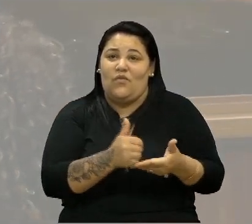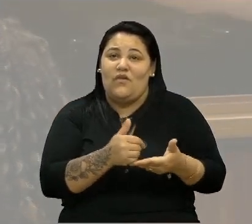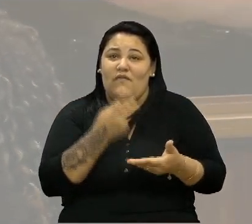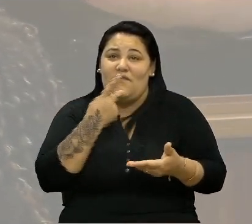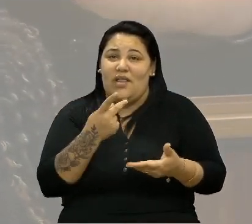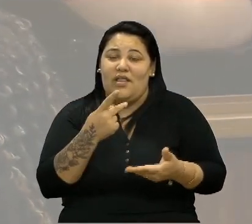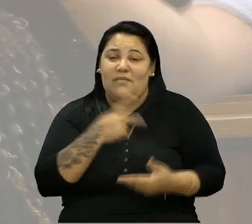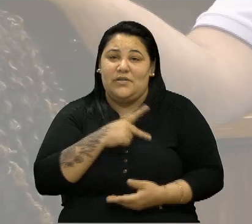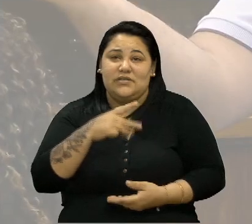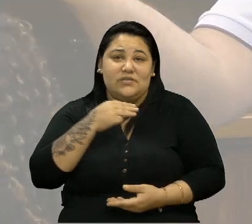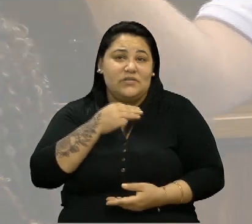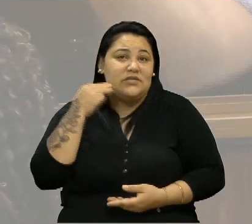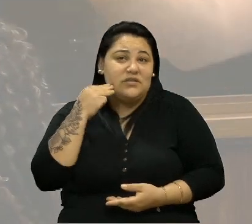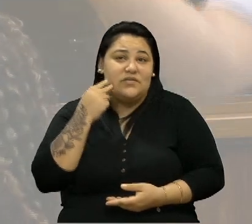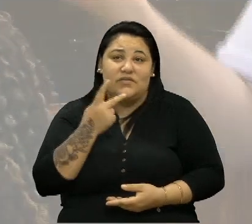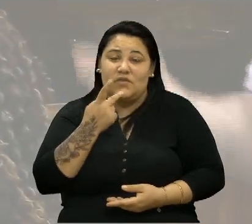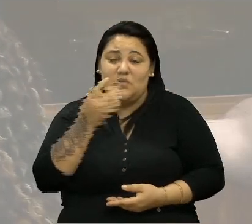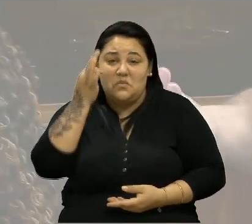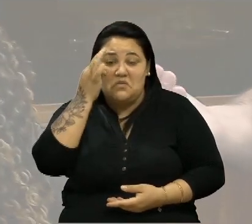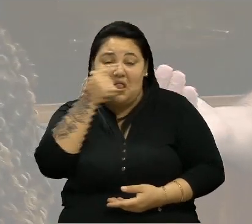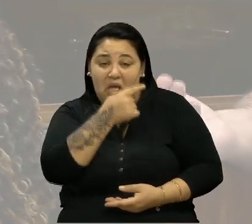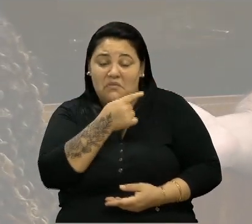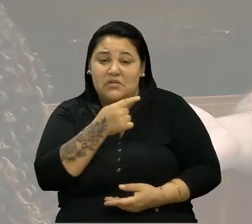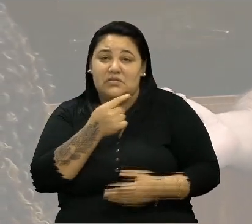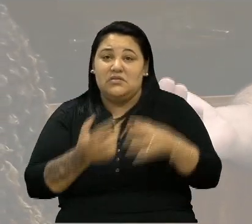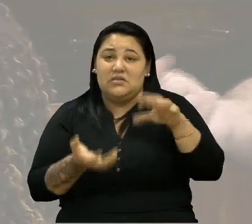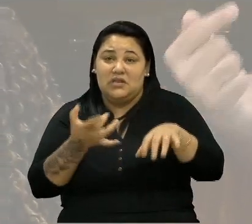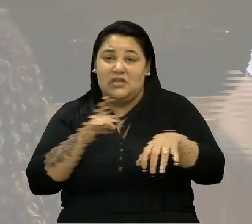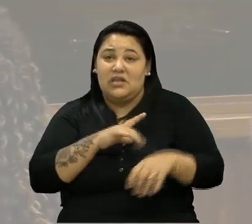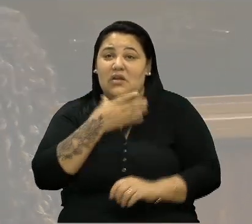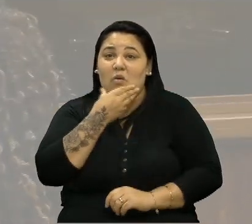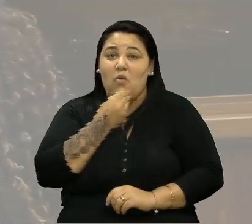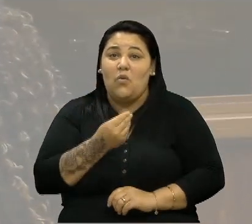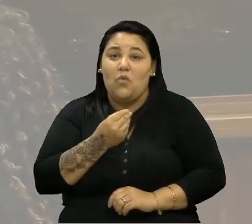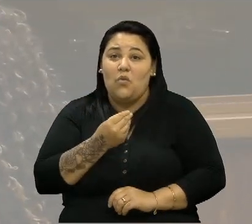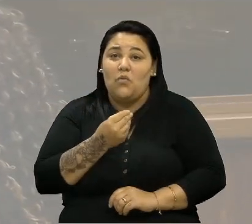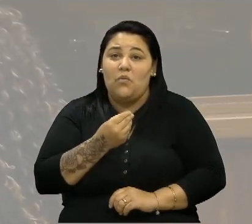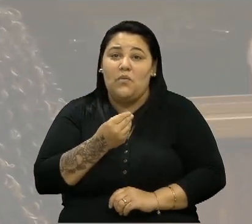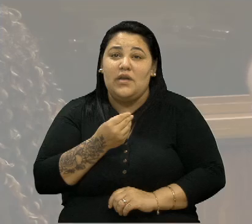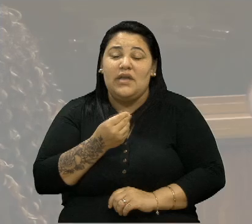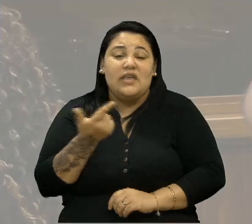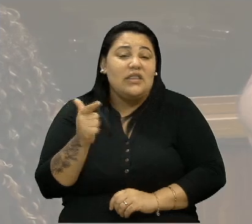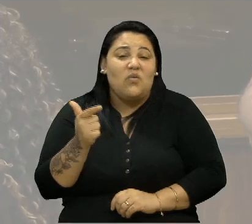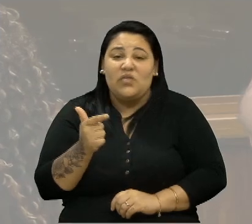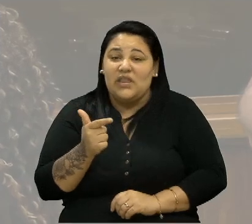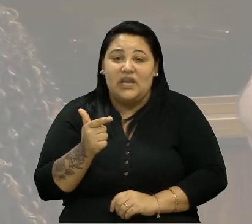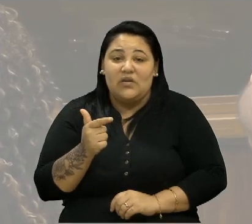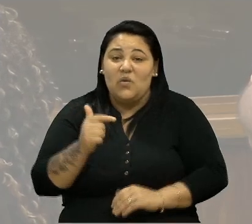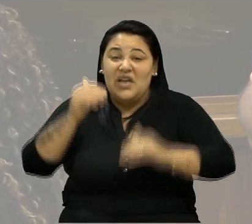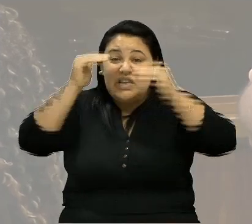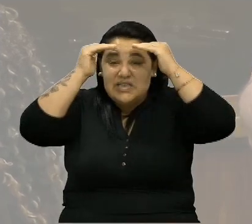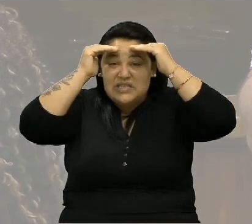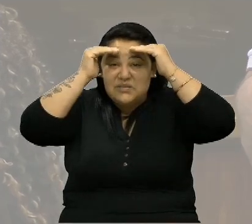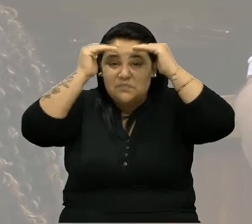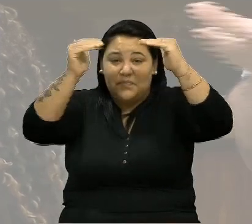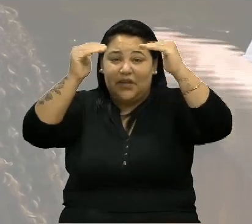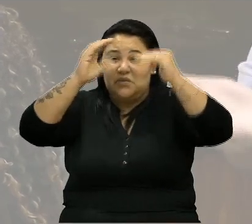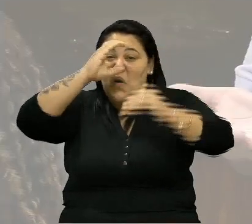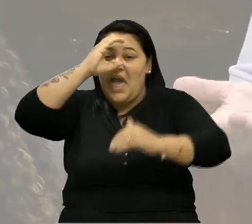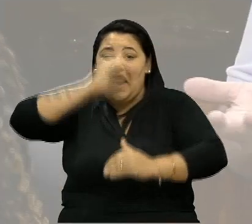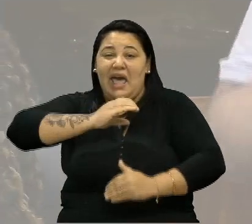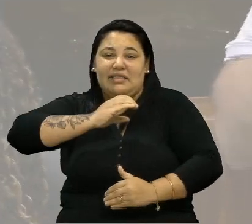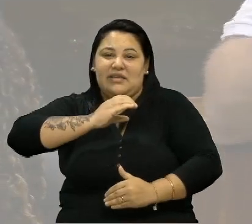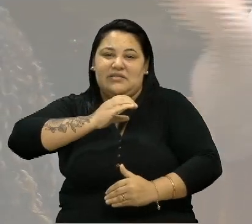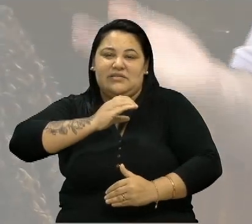disse que esteve em Brasília e tem homem público que não tem a hombridade